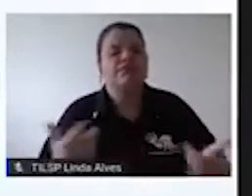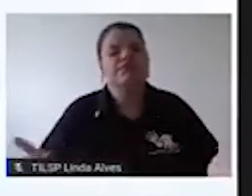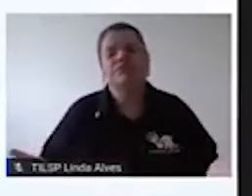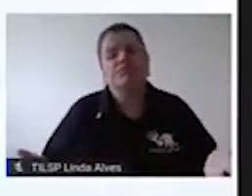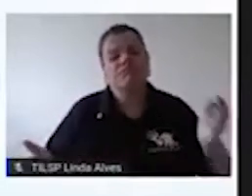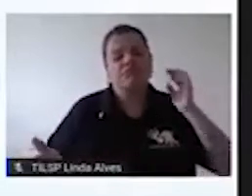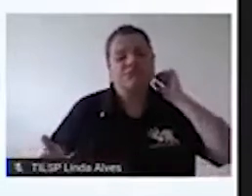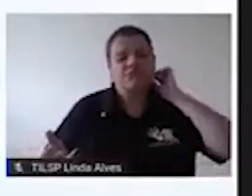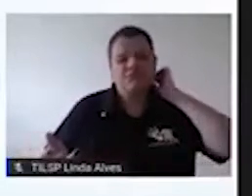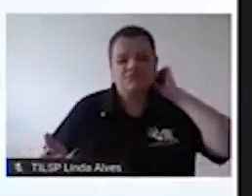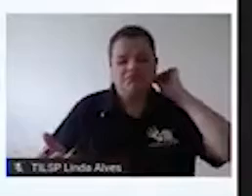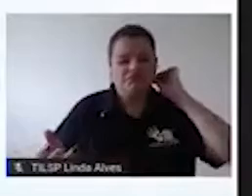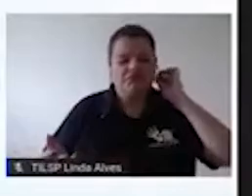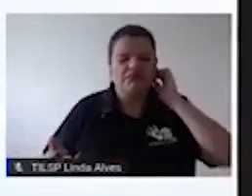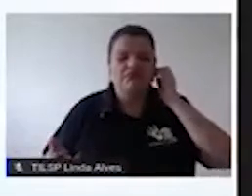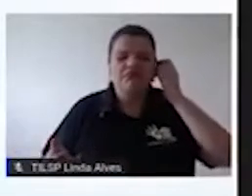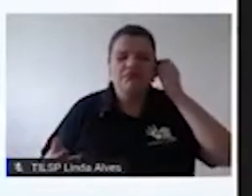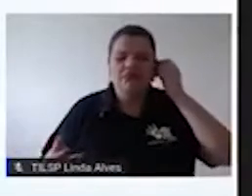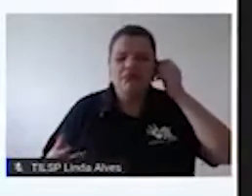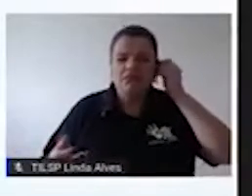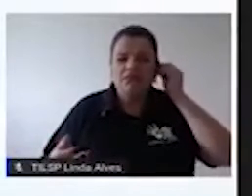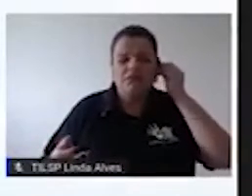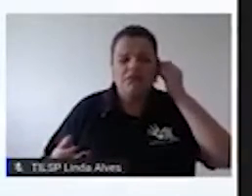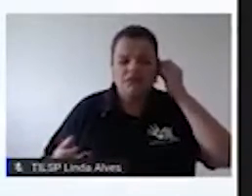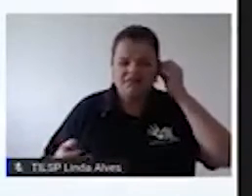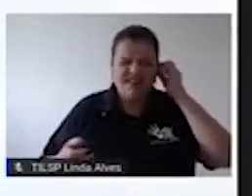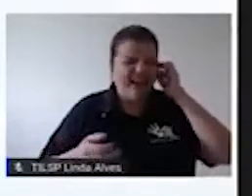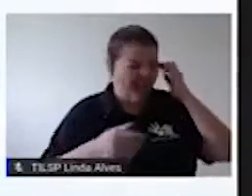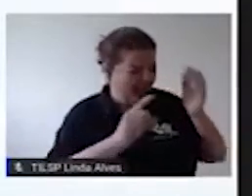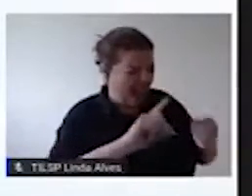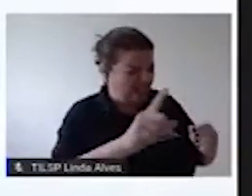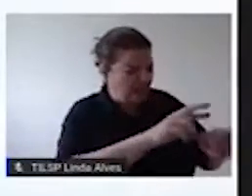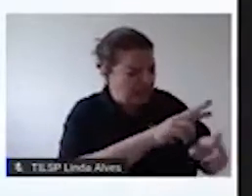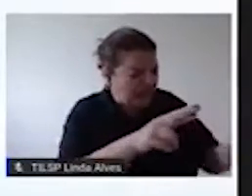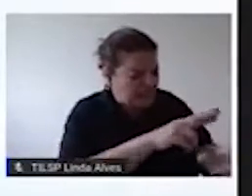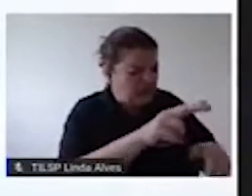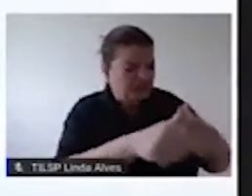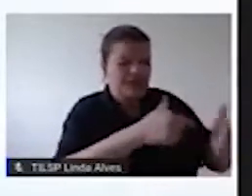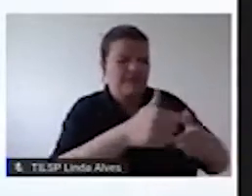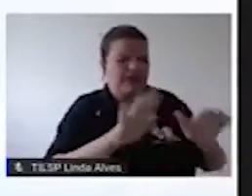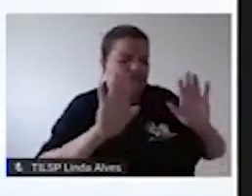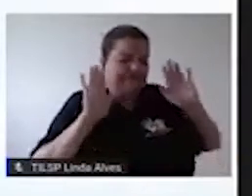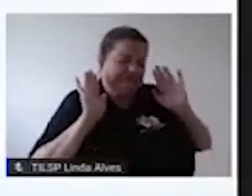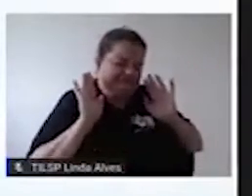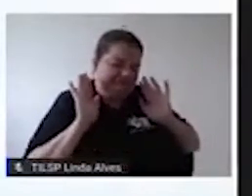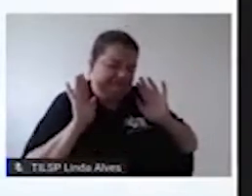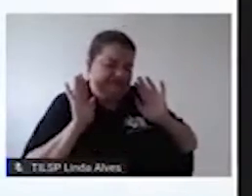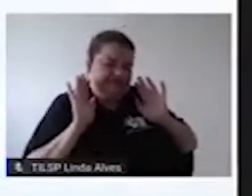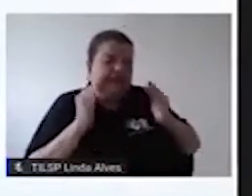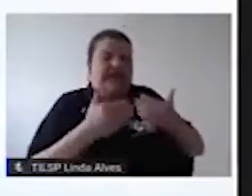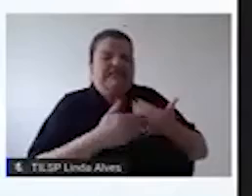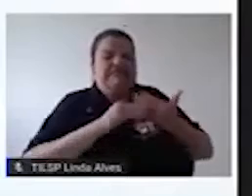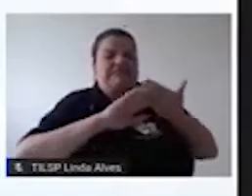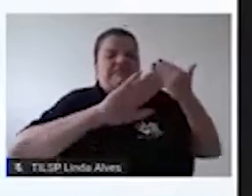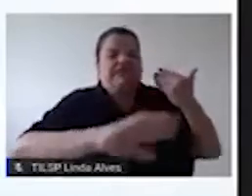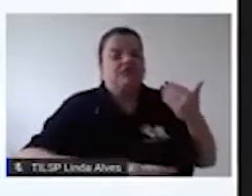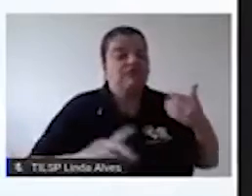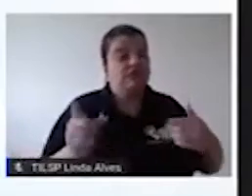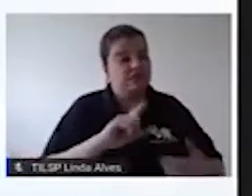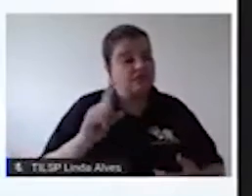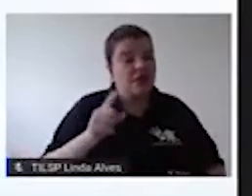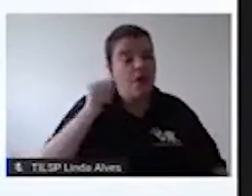porque tem relação com o trabalho. Tudo que não tem relação com o trabalho, bom, não é da minha conta, né? E mais